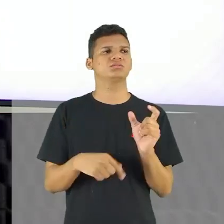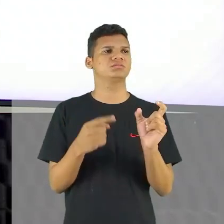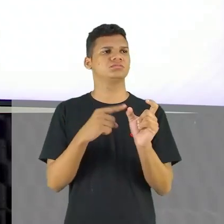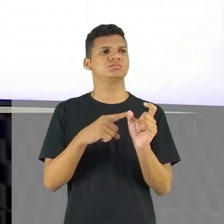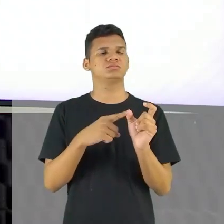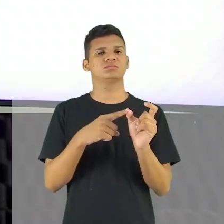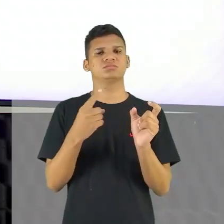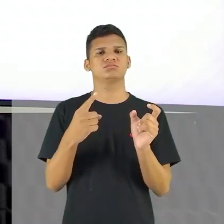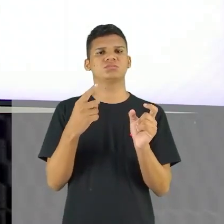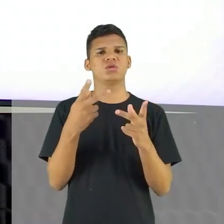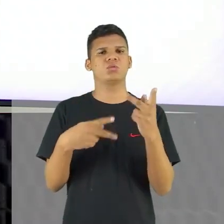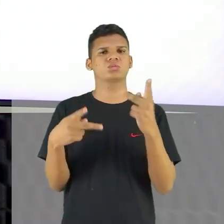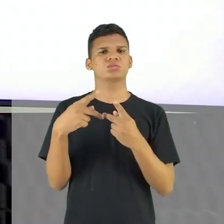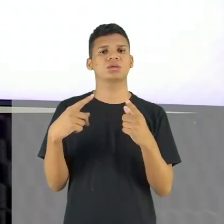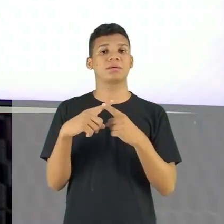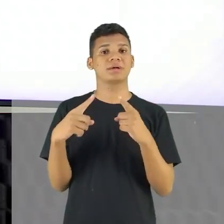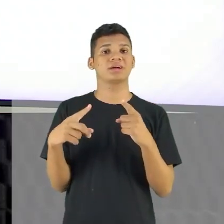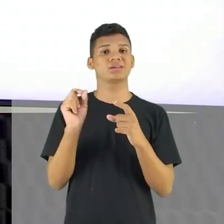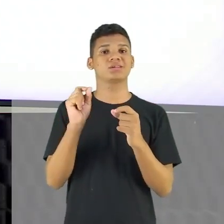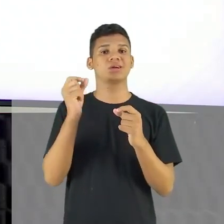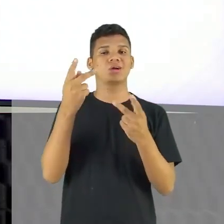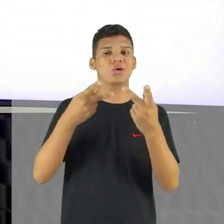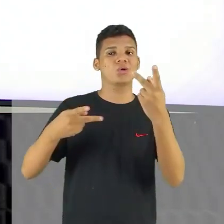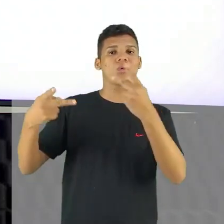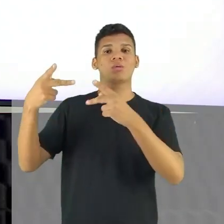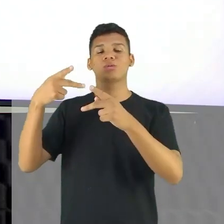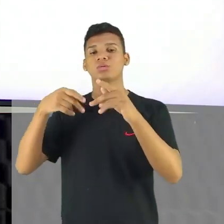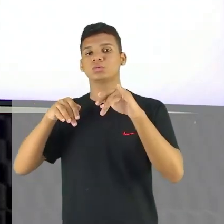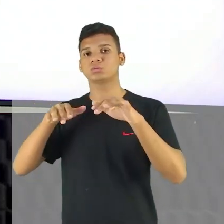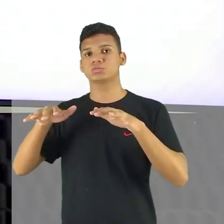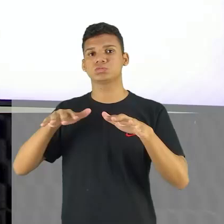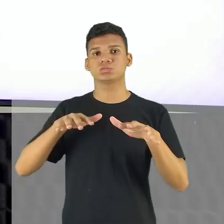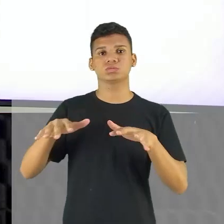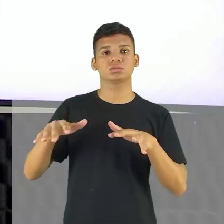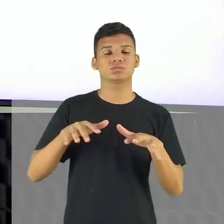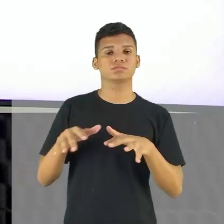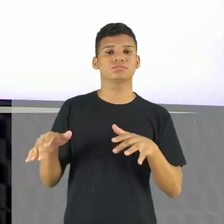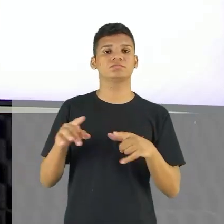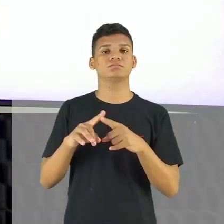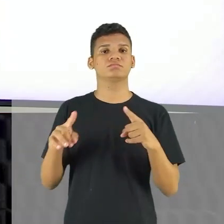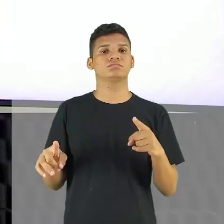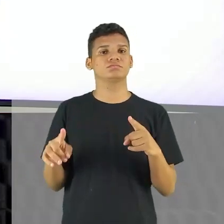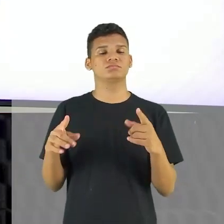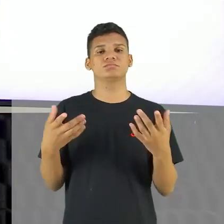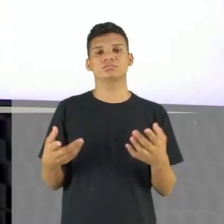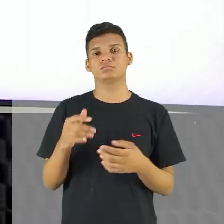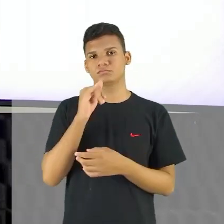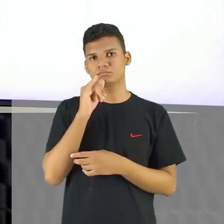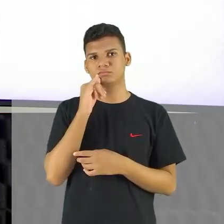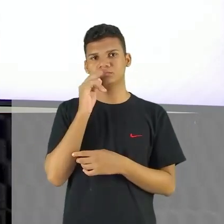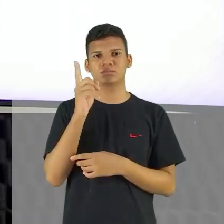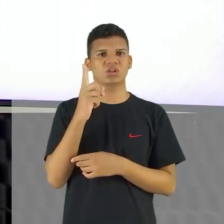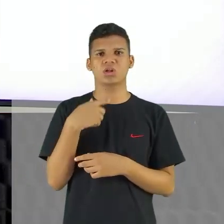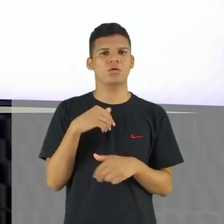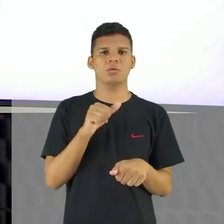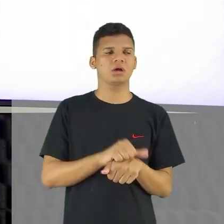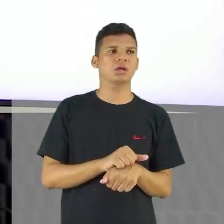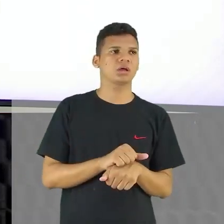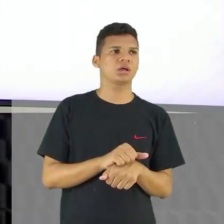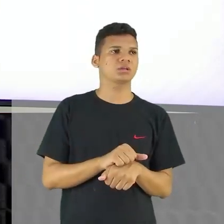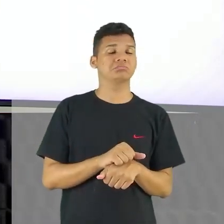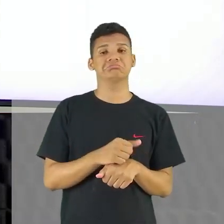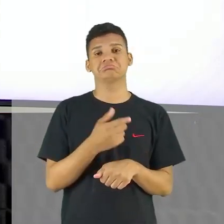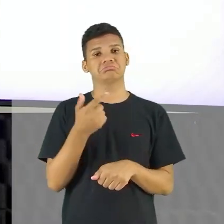que é o vento? É o ar em movimento. Quer dizer, o vento é algo que não fica estagnado, não